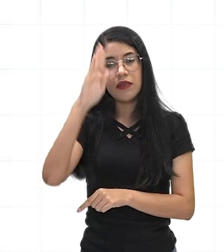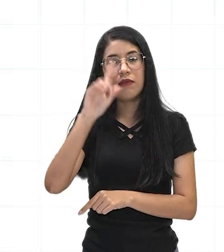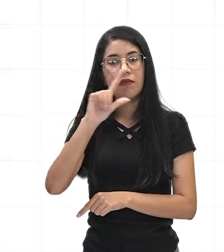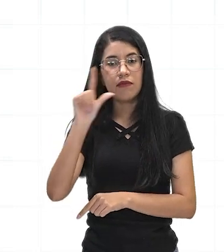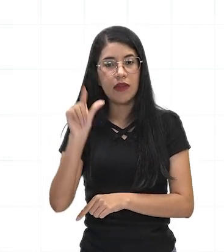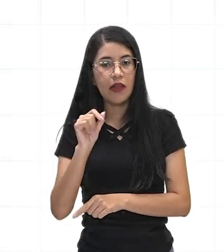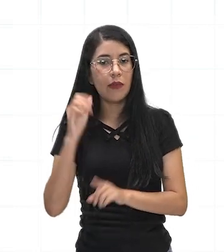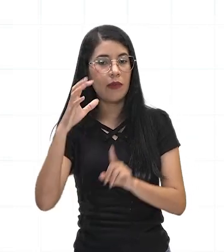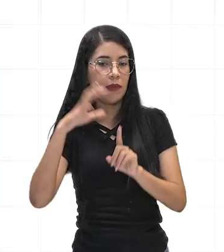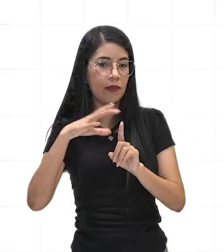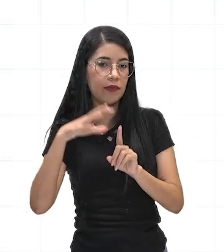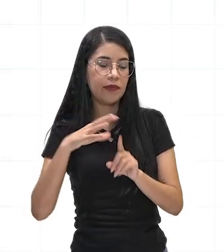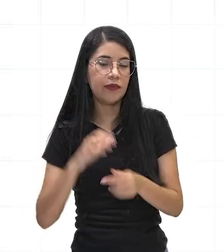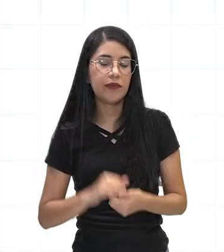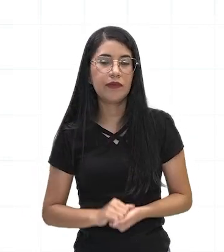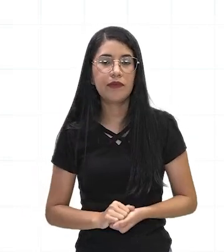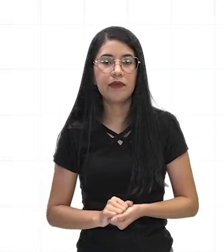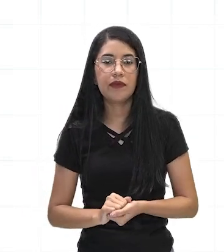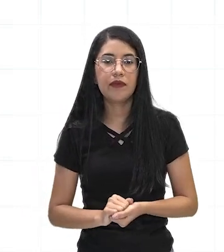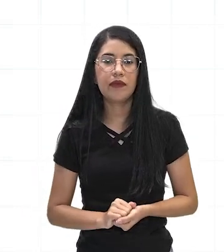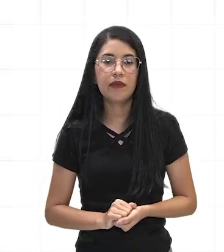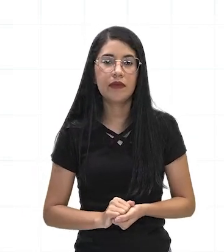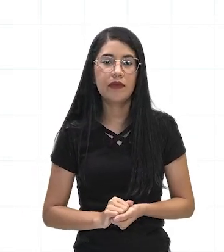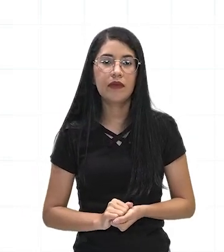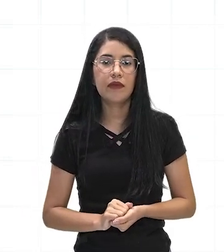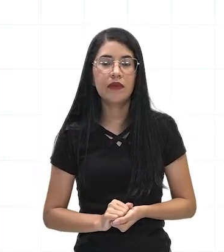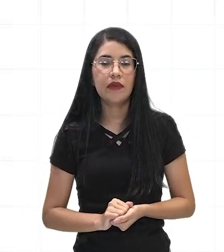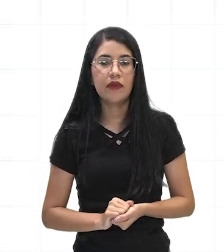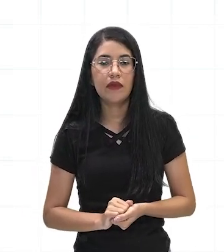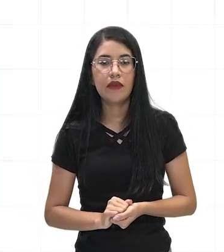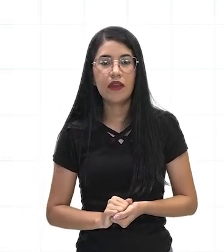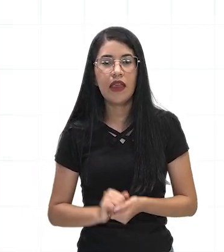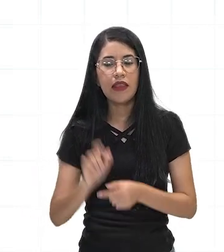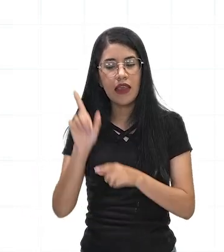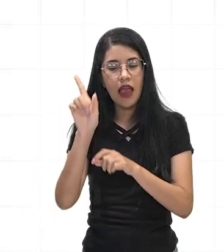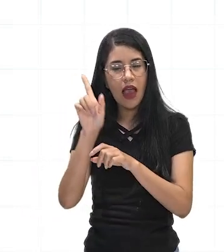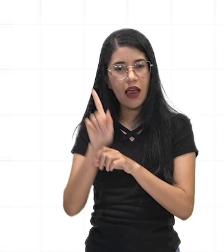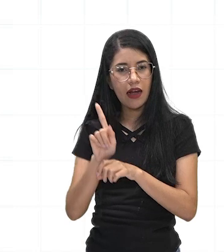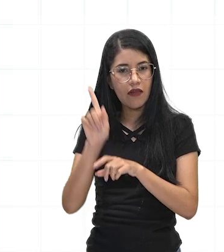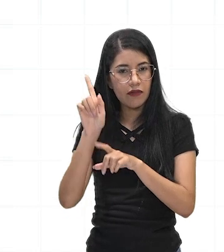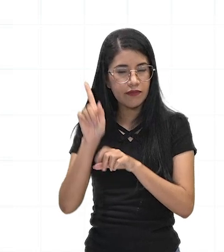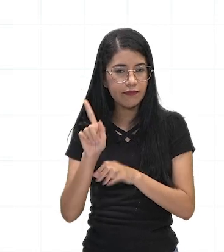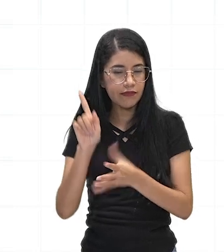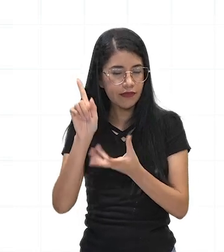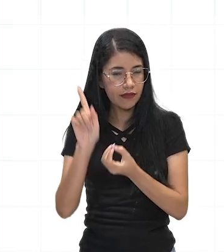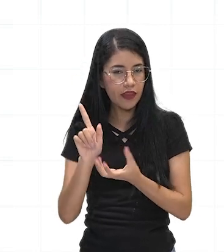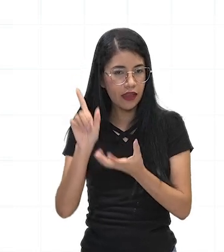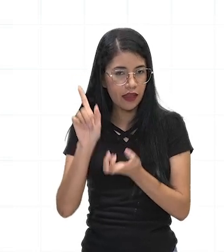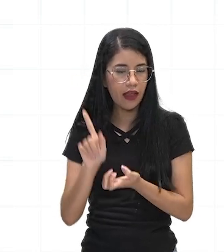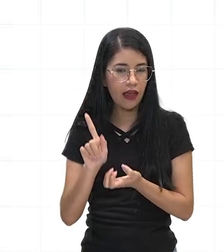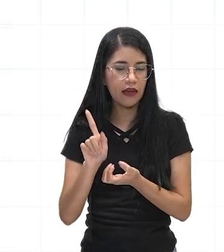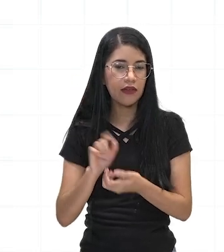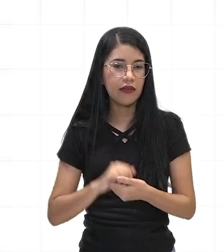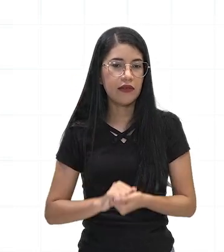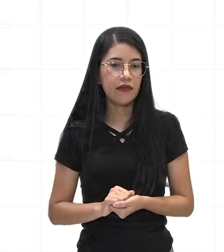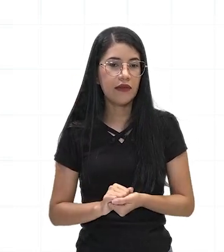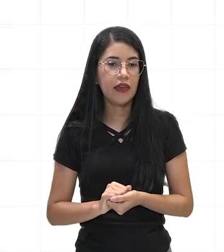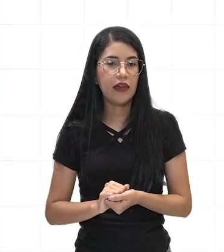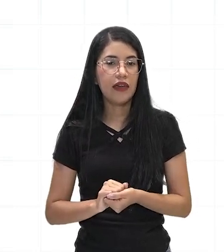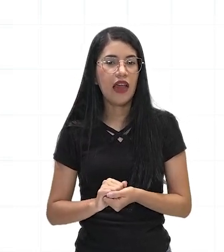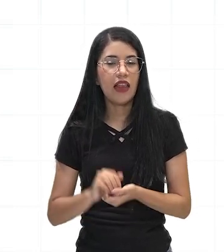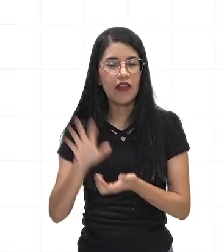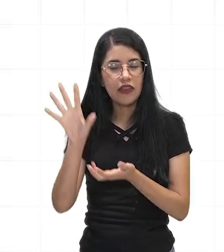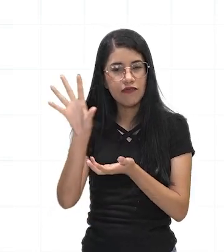vai predominar aí nessa influência por causa da gravidade lunar. E essa gravidade é justamente o que vai atrair, né, esses